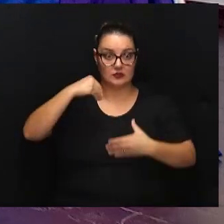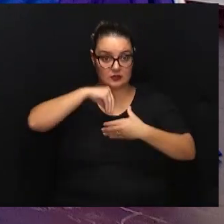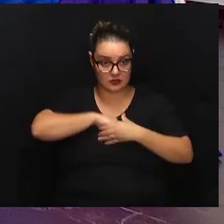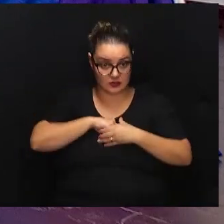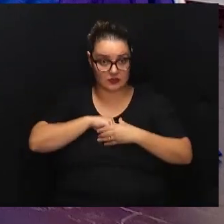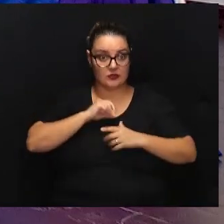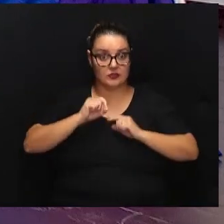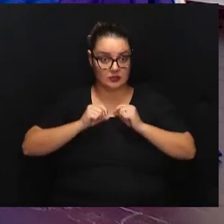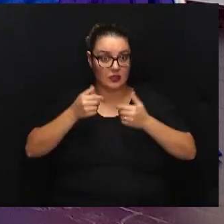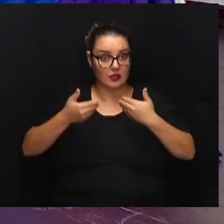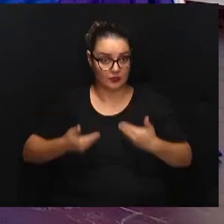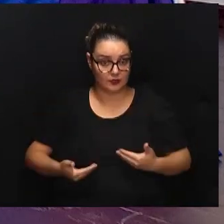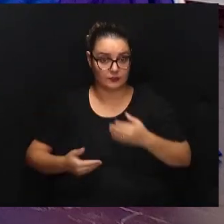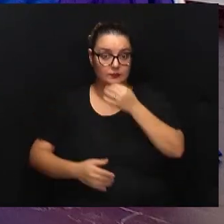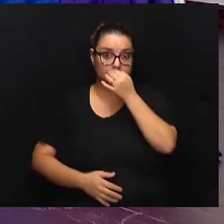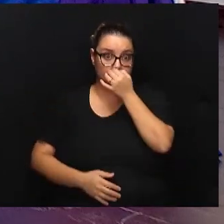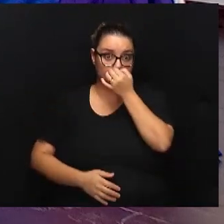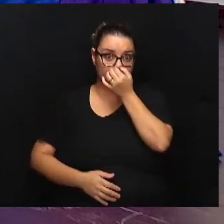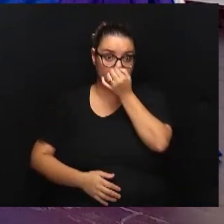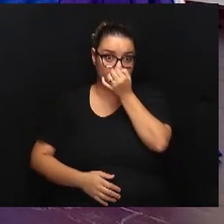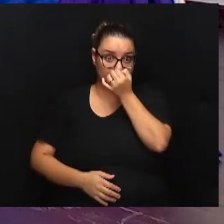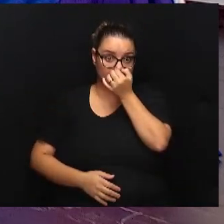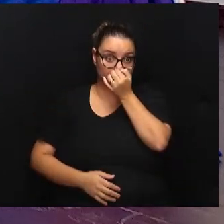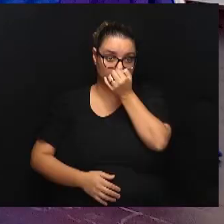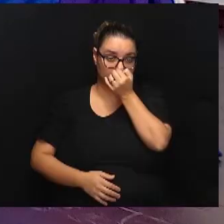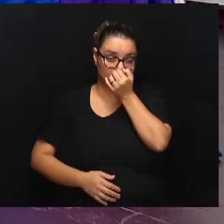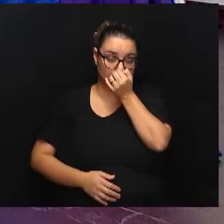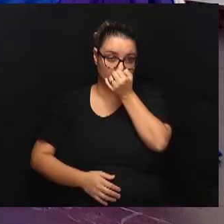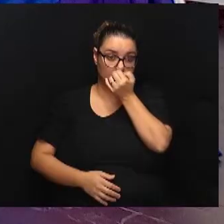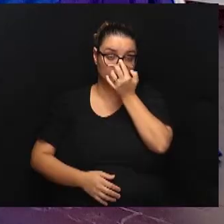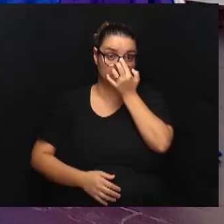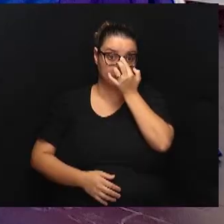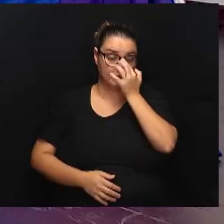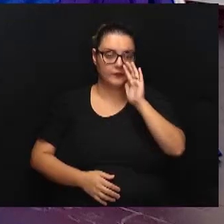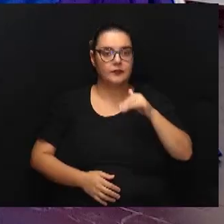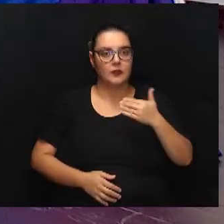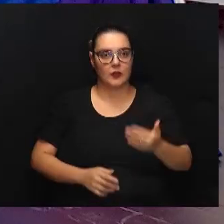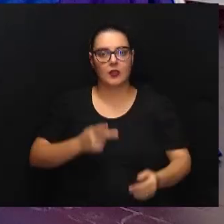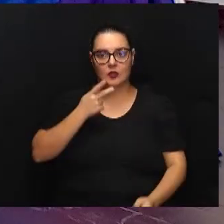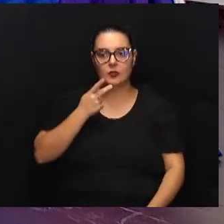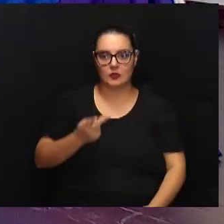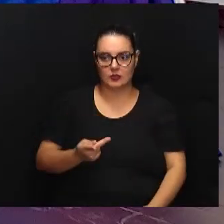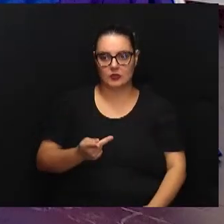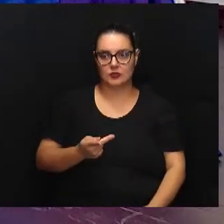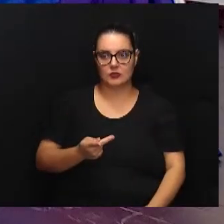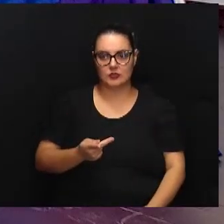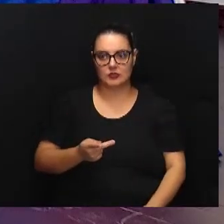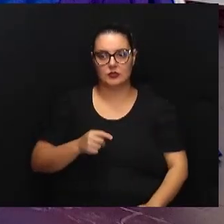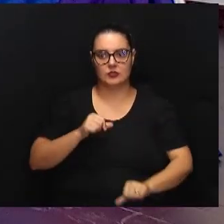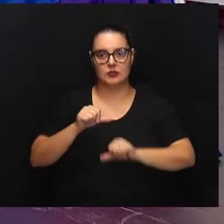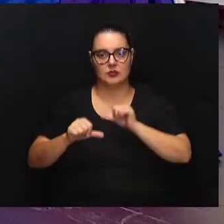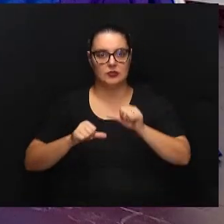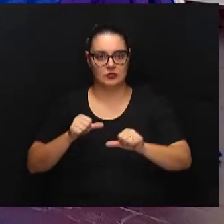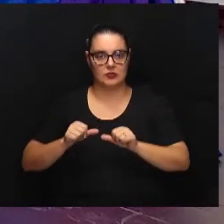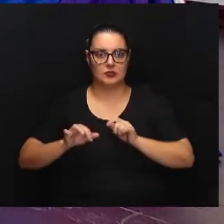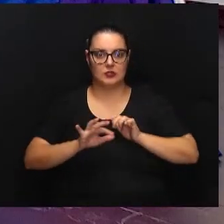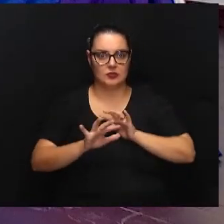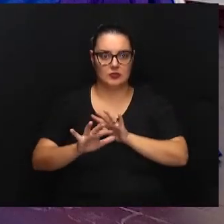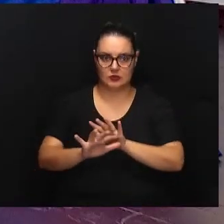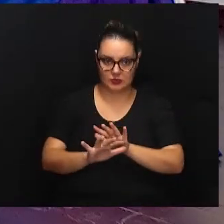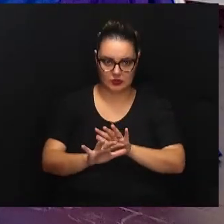Então, quando a gente diz, né, de transformar a parada que foi, né, tão aqui bem